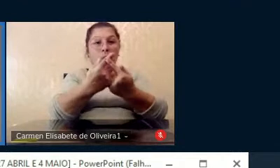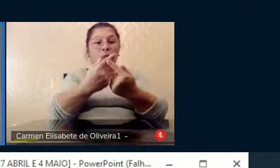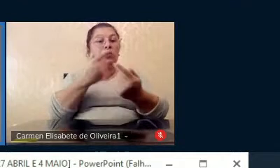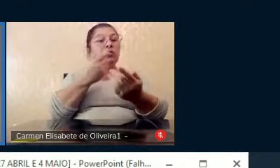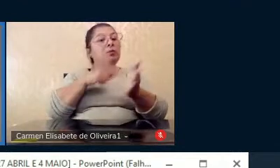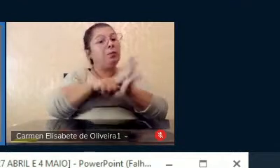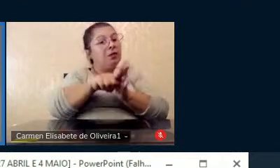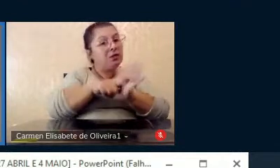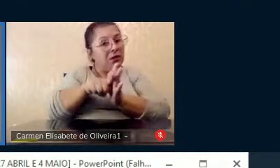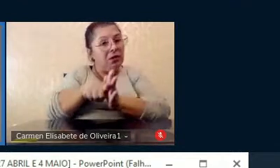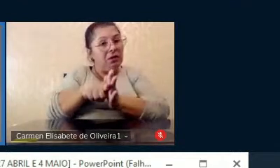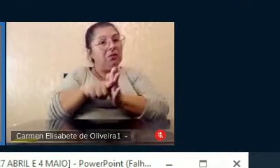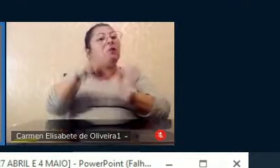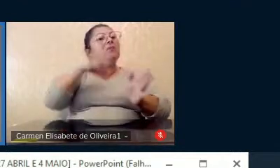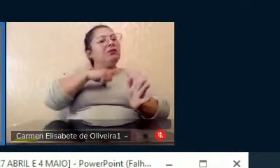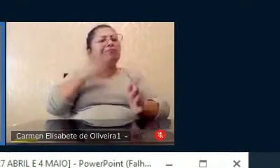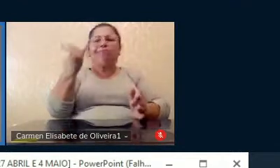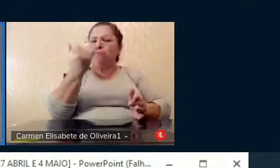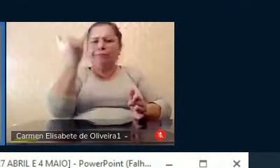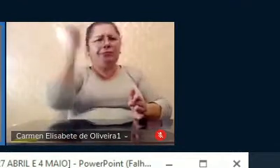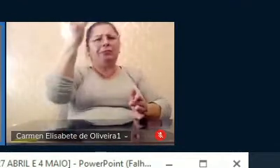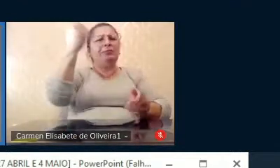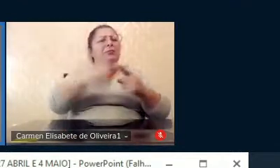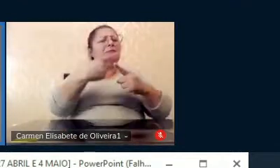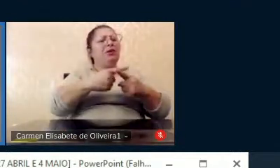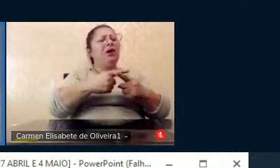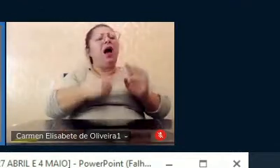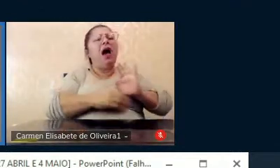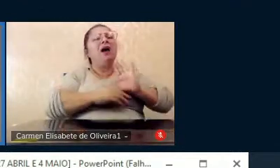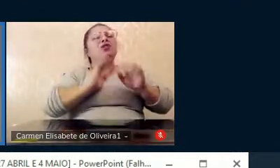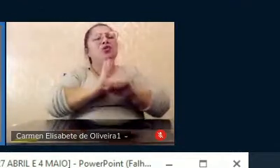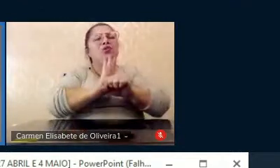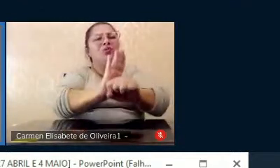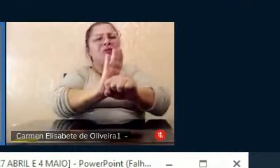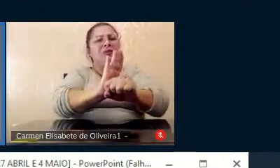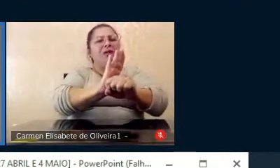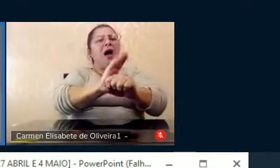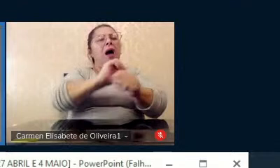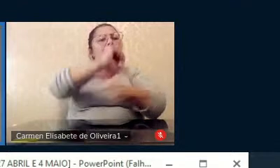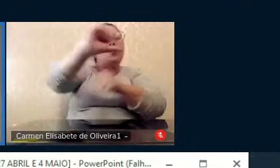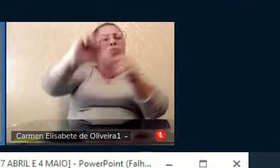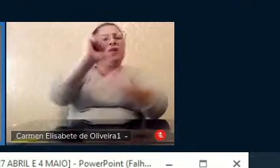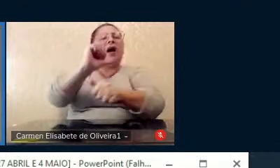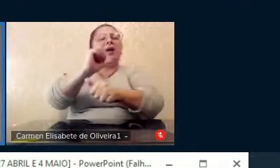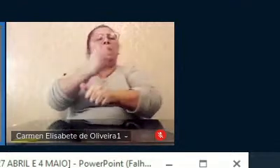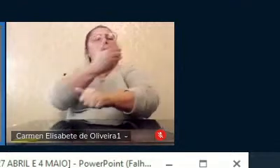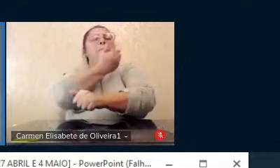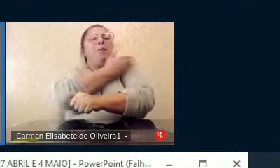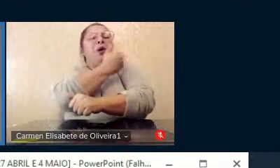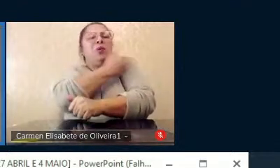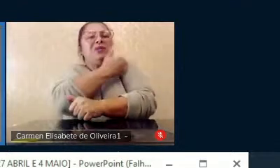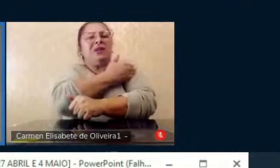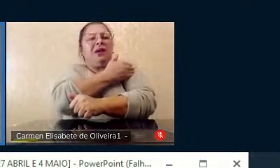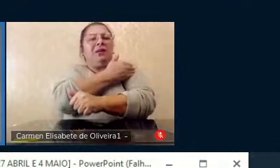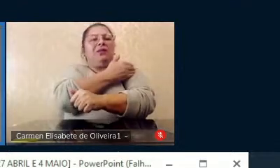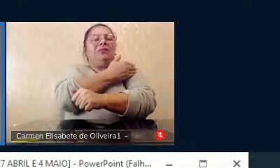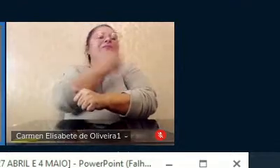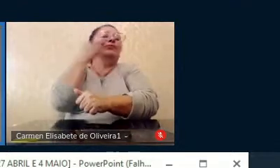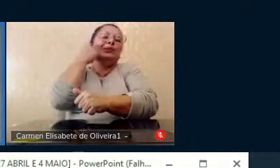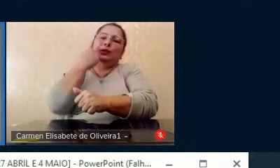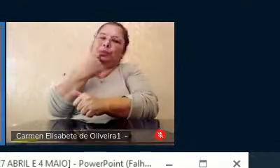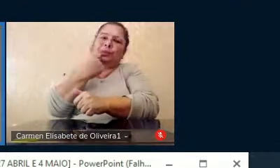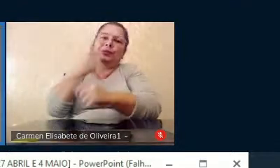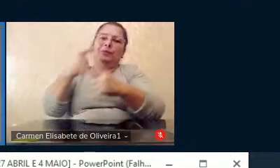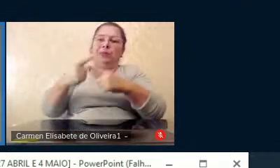a desmistificar, né, todo esse preconceito linguístico que existia em relação aos surdos, porque a Libras não